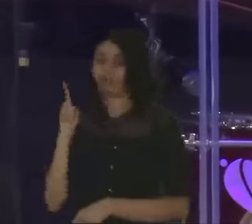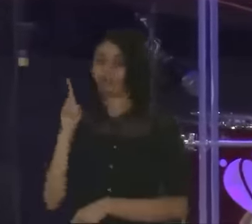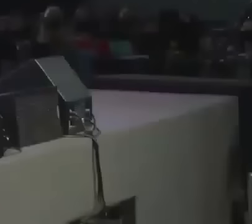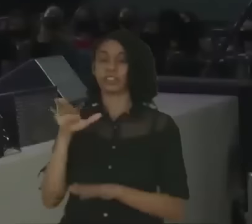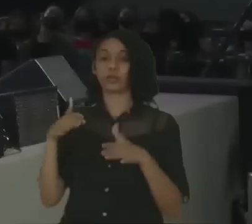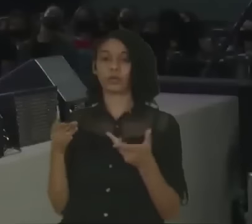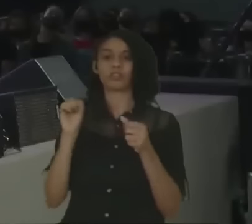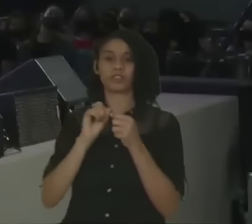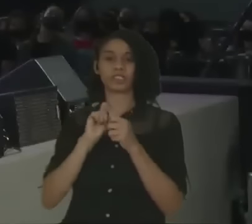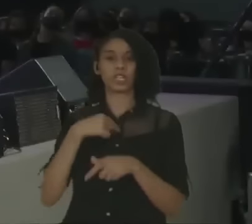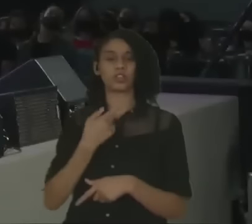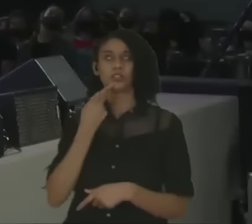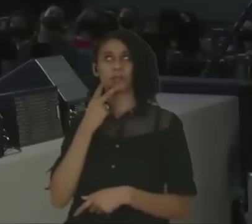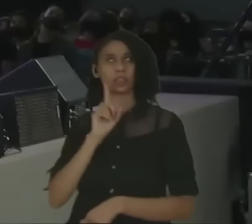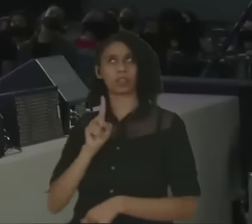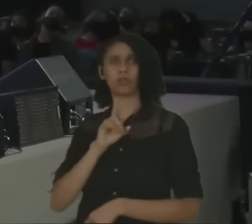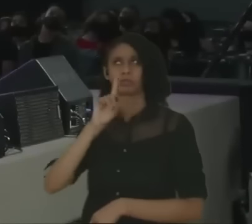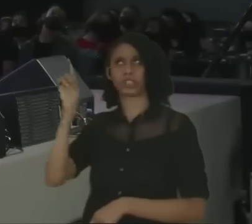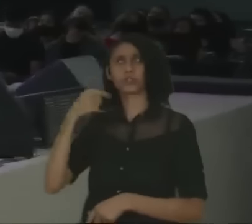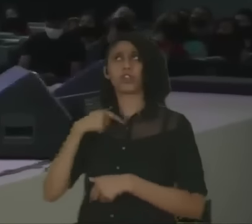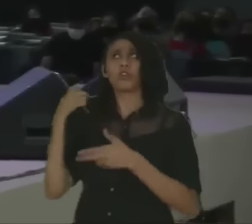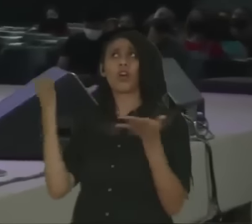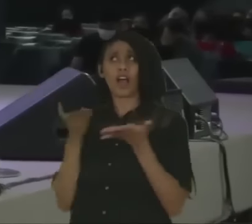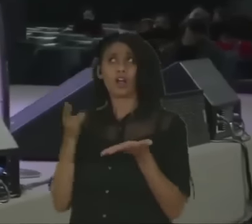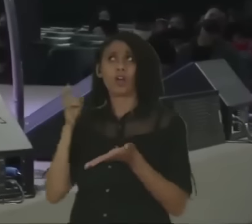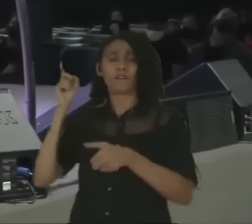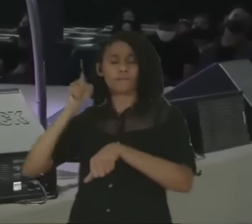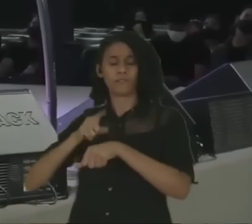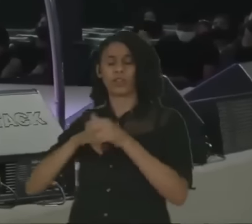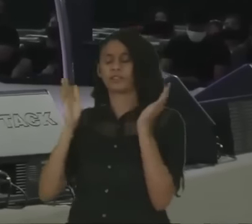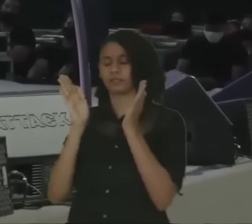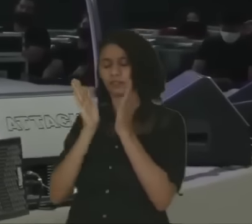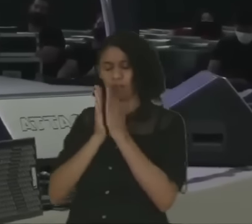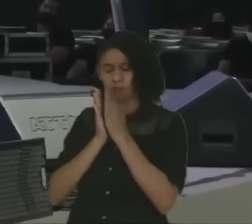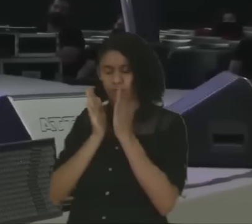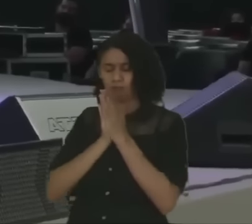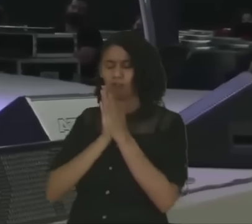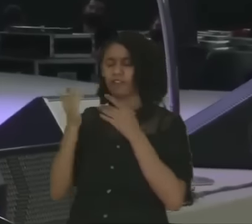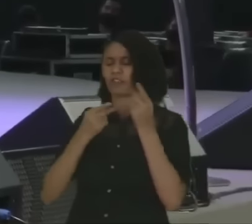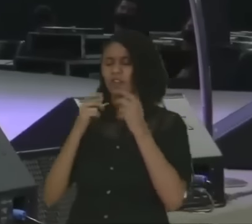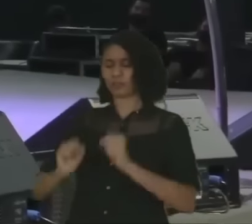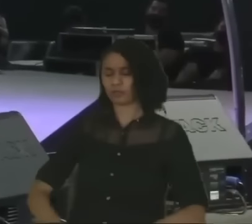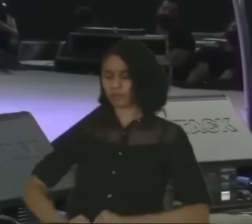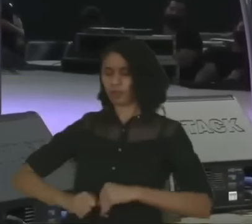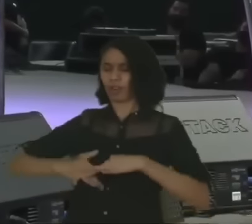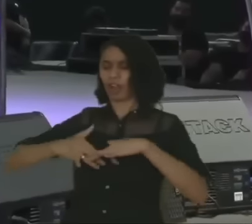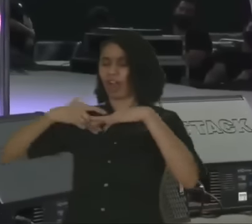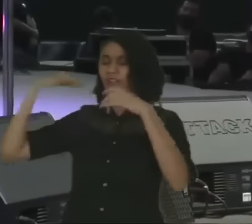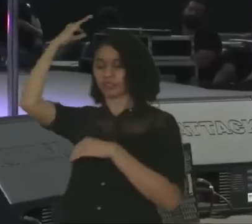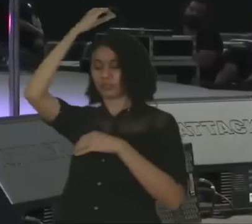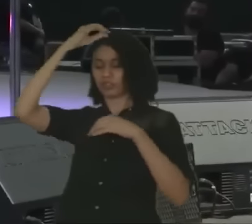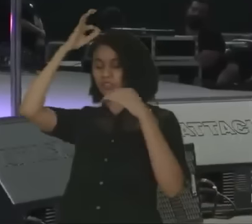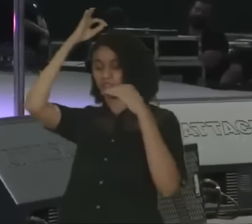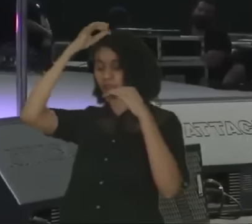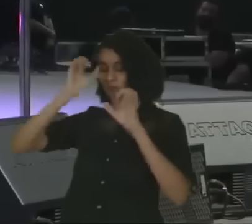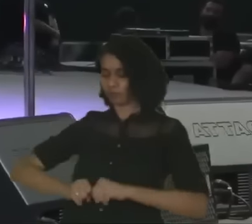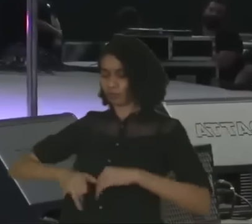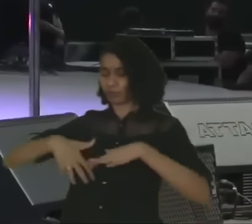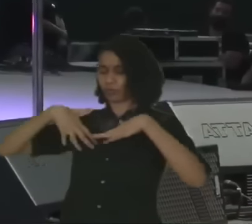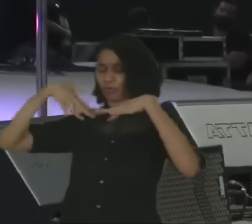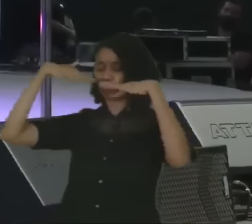gente formata deu numa caixa a gente diz assim agora eu vou orar agora eu vou ficar cheia do Espírito Santo eu vou falar com Deus Deus não falou comigo problema seu